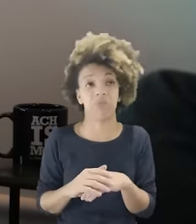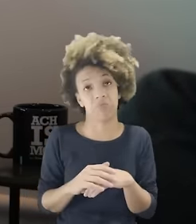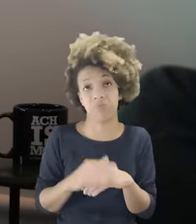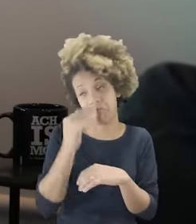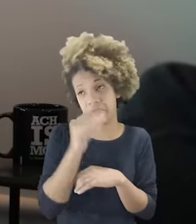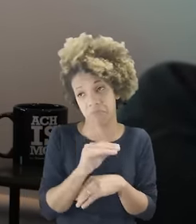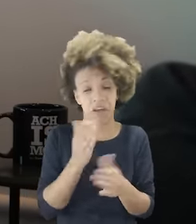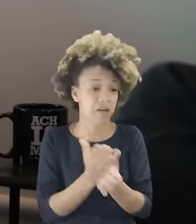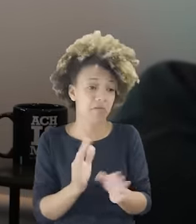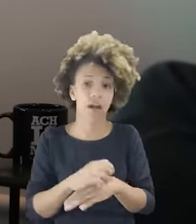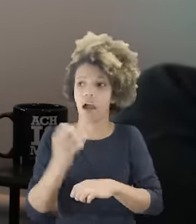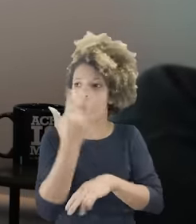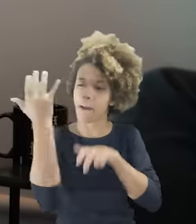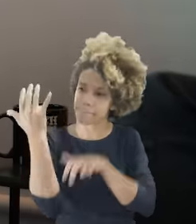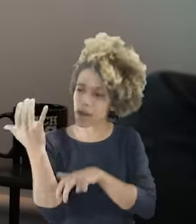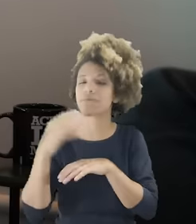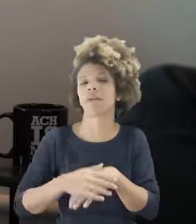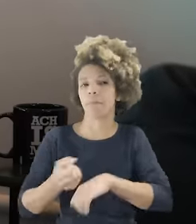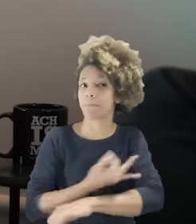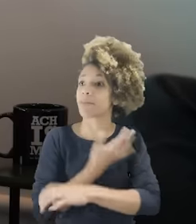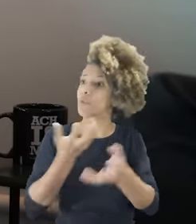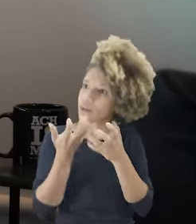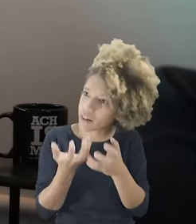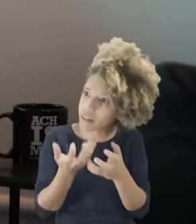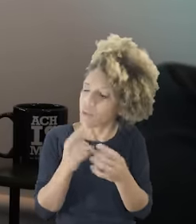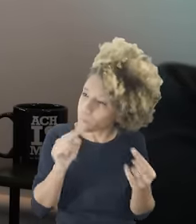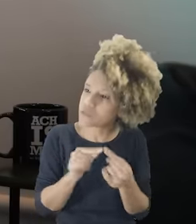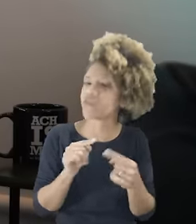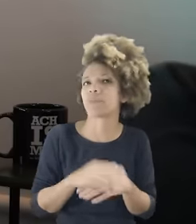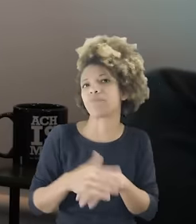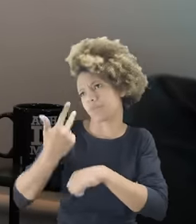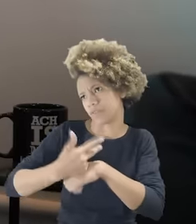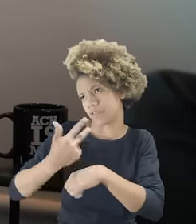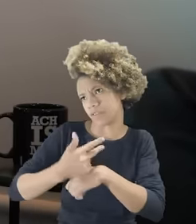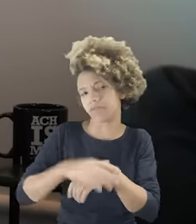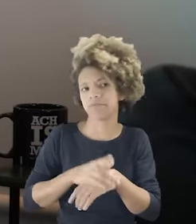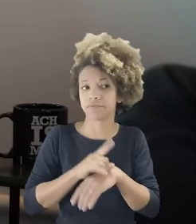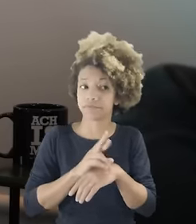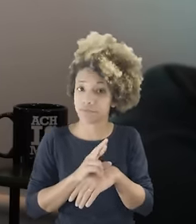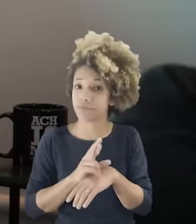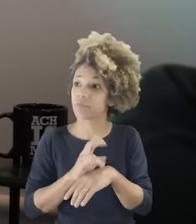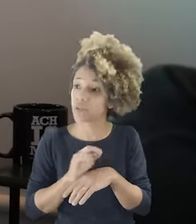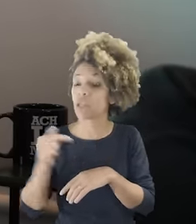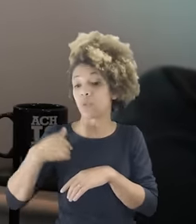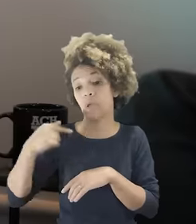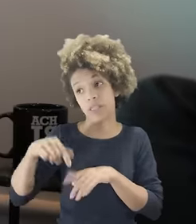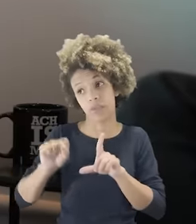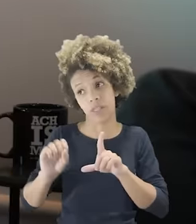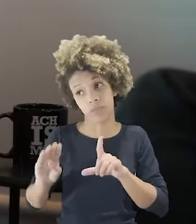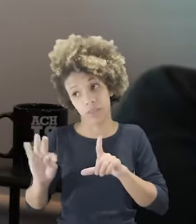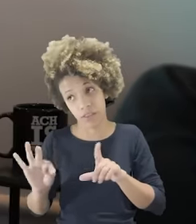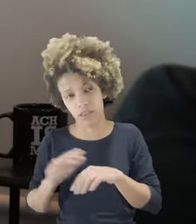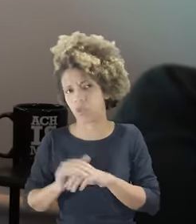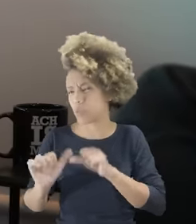não sei o quê na praça pra mim é um negócio tem muito emocional eu queria muito fazer a praça assim e aí eu fiz um vídeo falando da doutora falou gente eu tô aqui no SBT